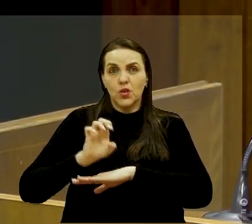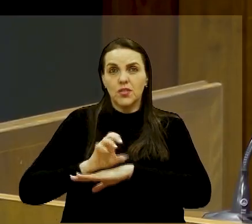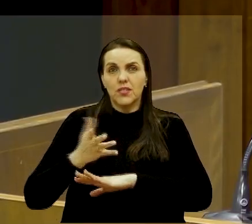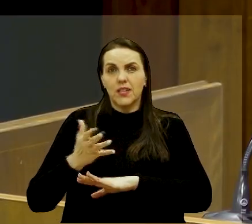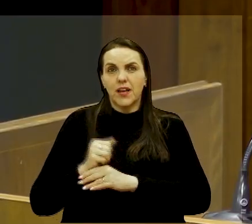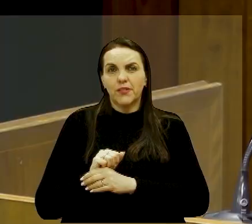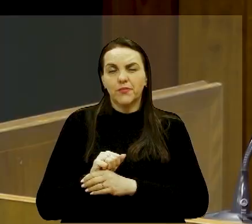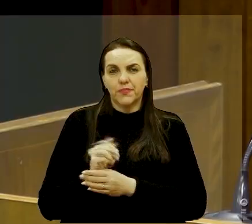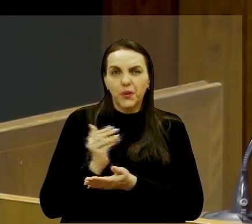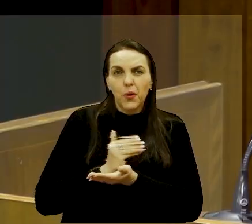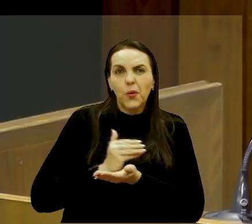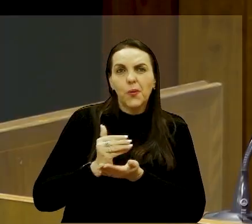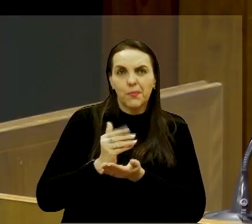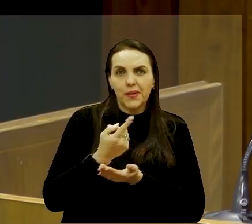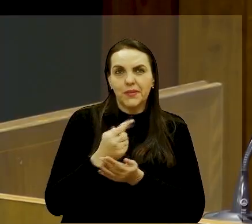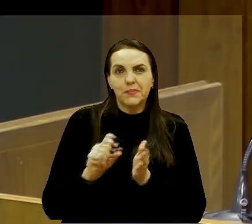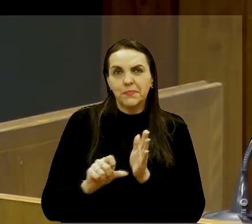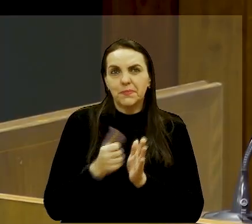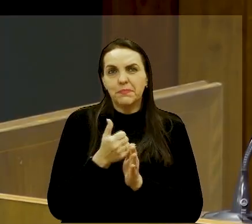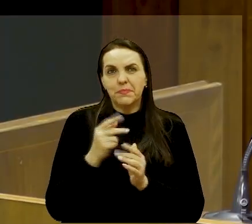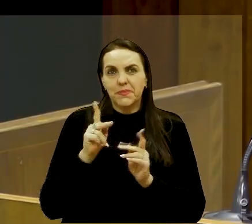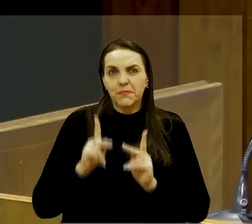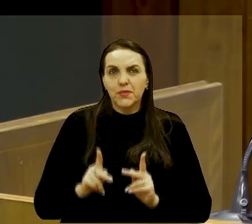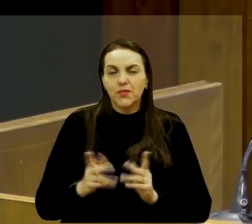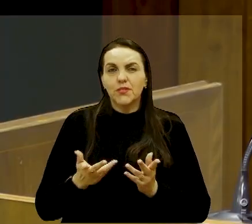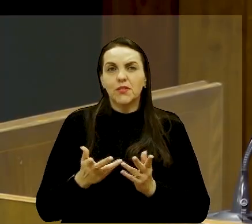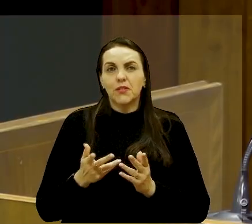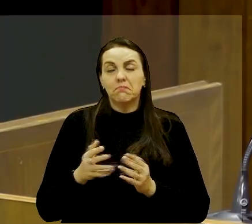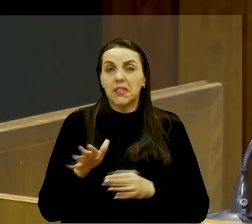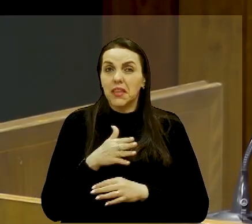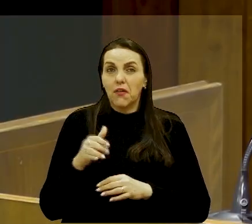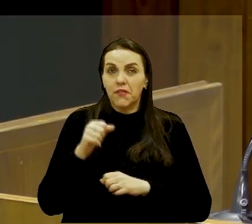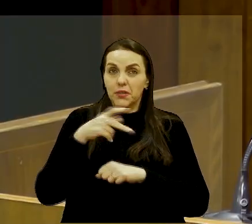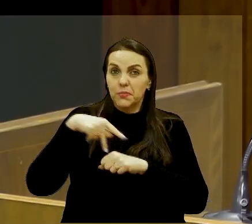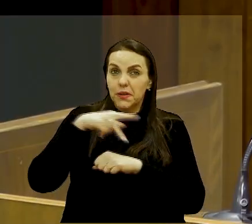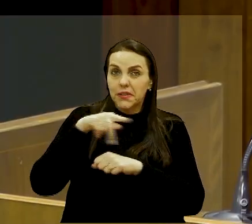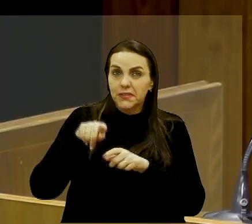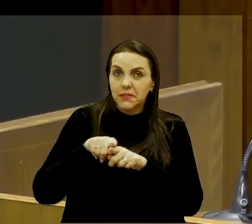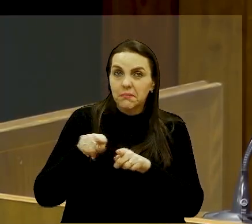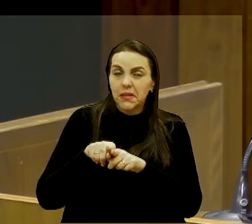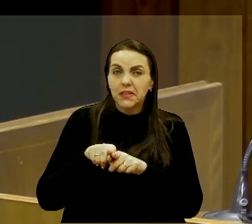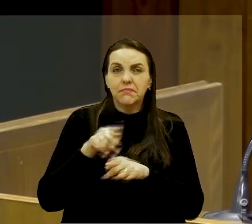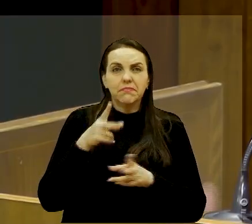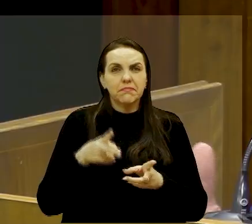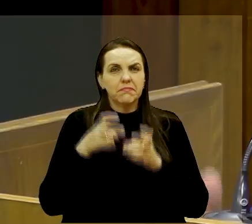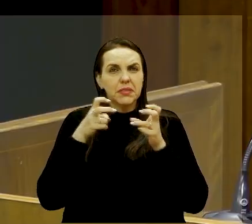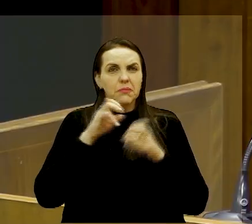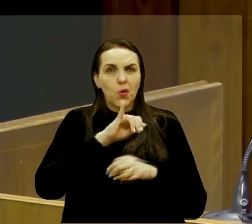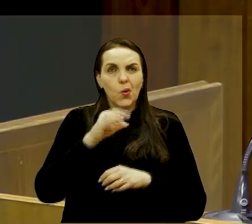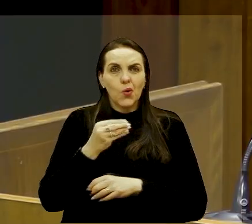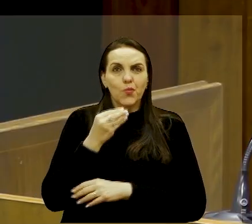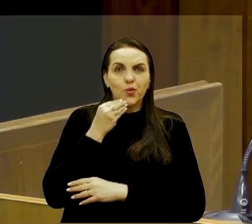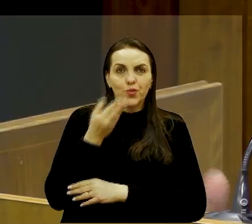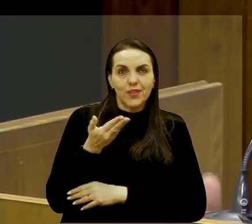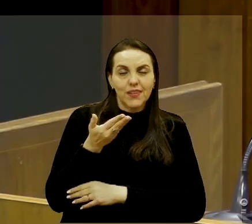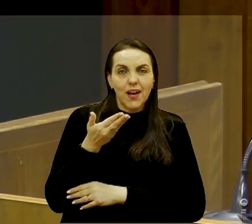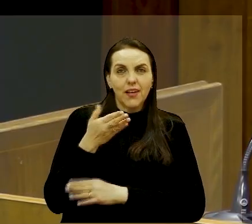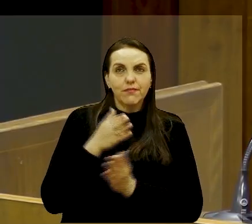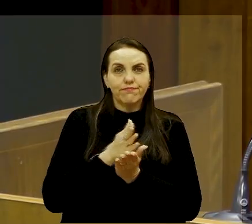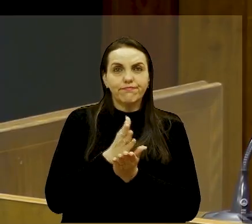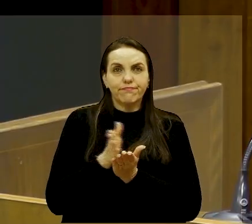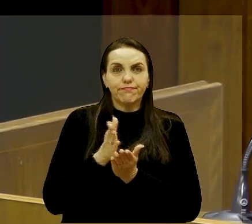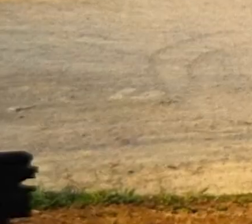certeza, também, quem sabe, do nosso país. E realmente ele viu uma grande oportunidade nesse segmento de